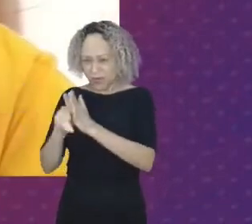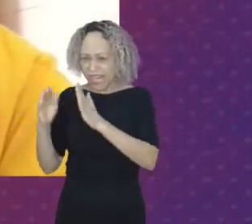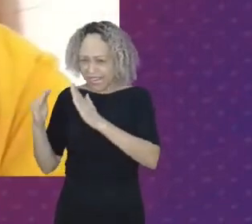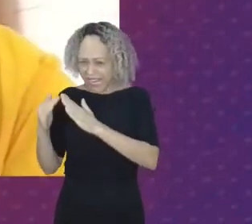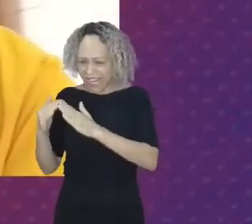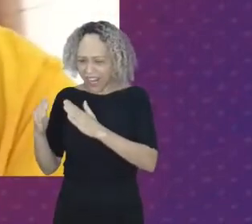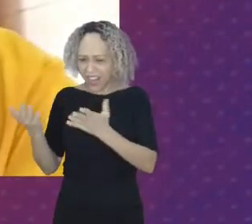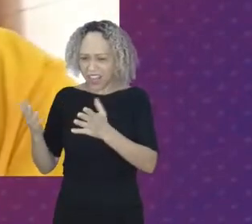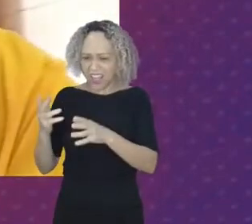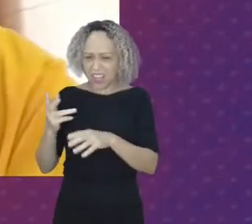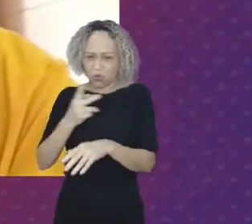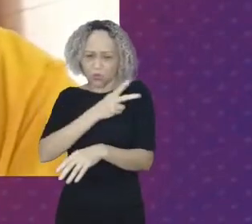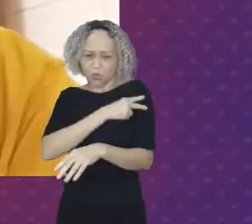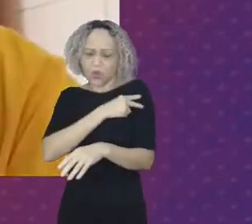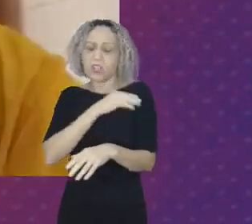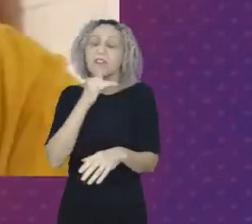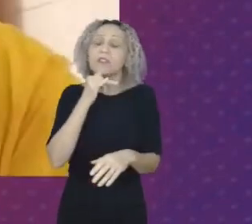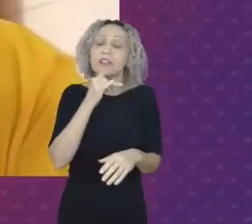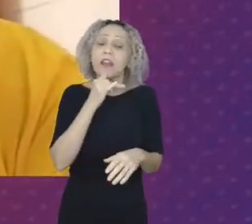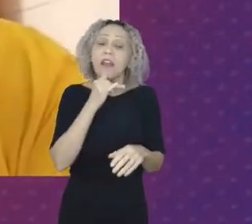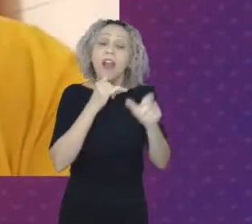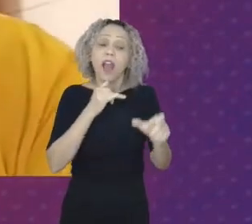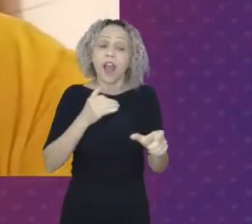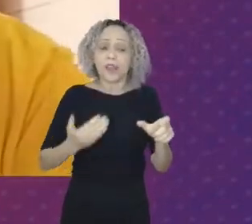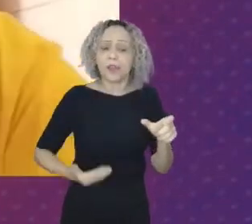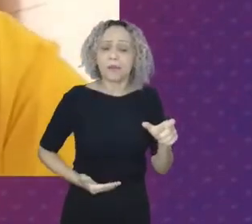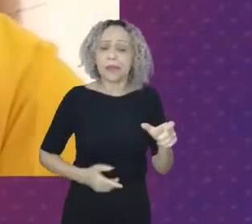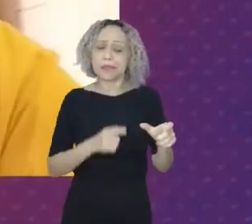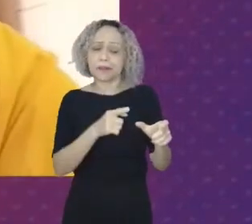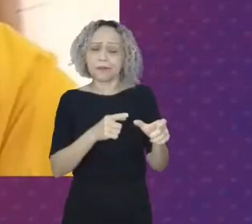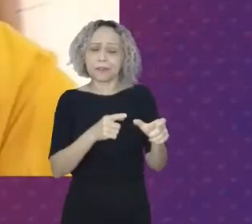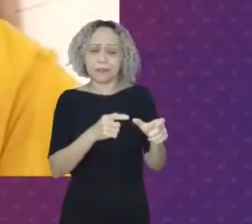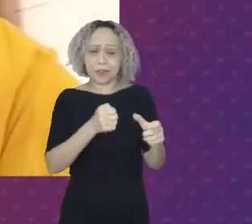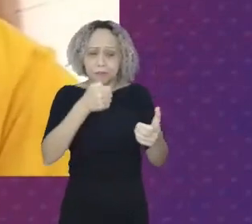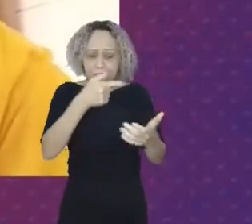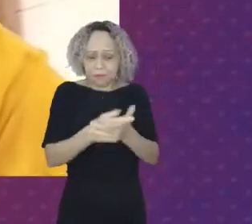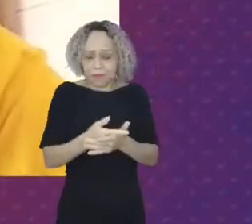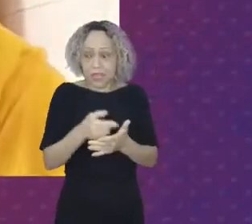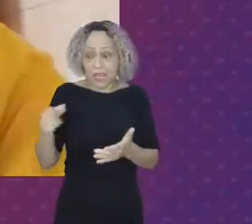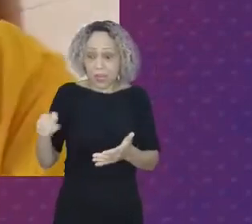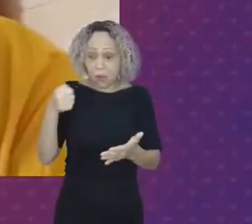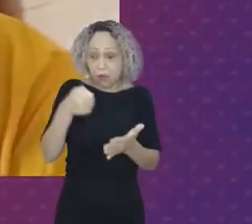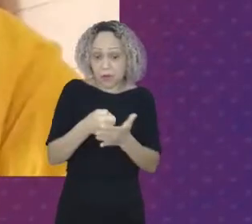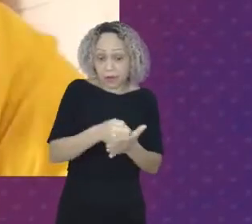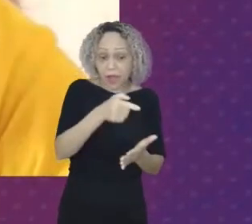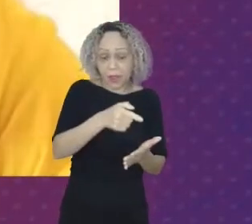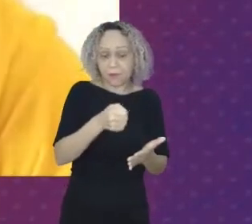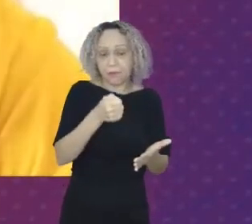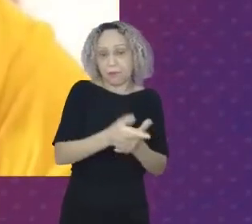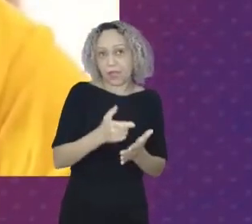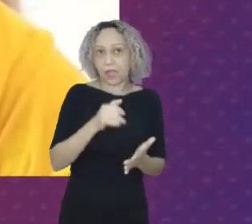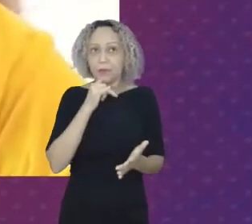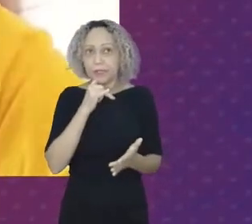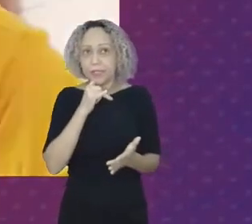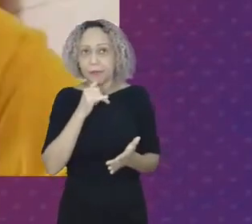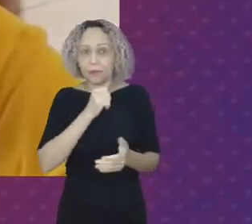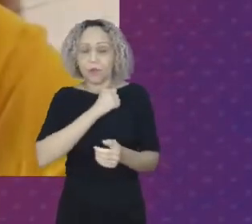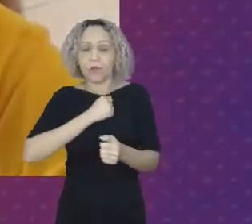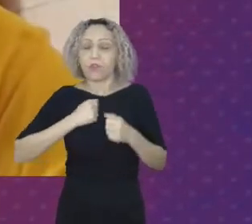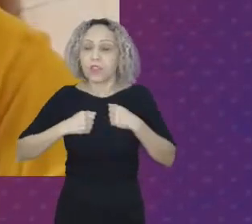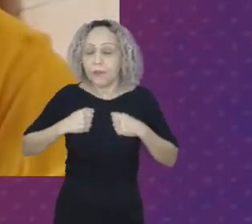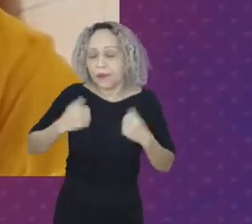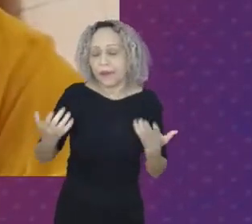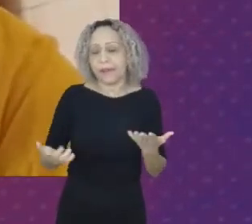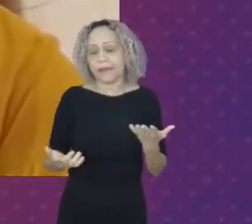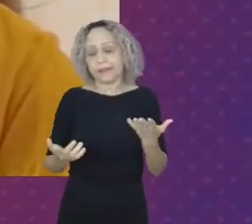um desodorante, um sabonete e um papel higiênico que não era igual da família. E a moradia, se ela dormisse no local do